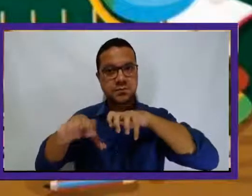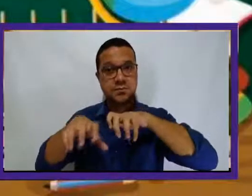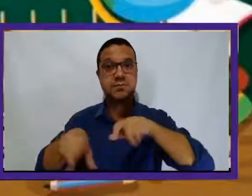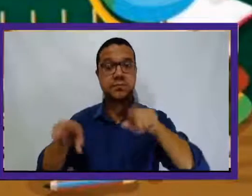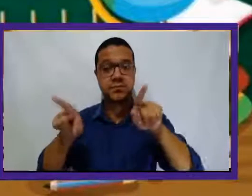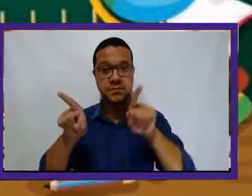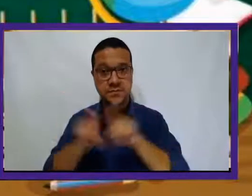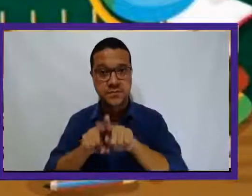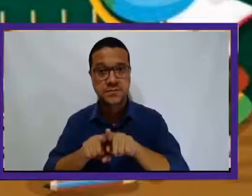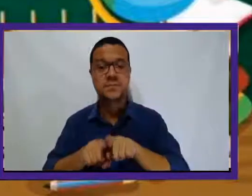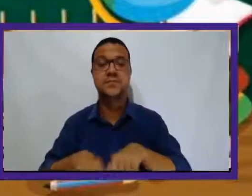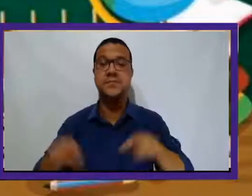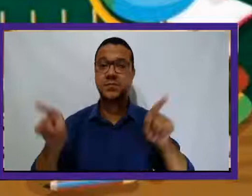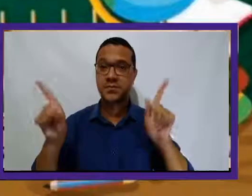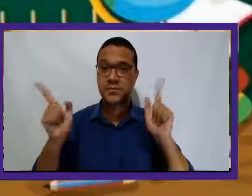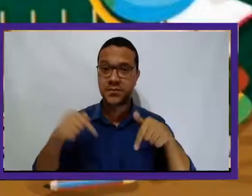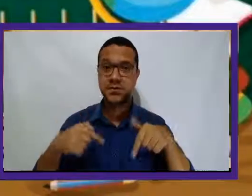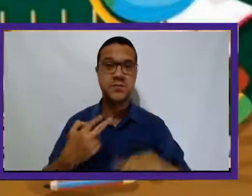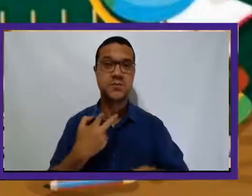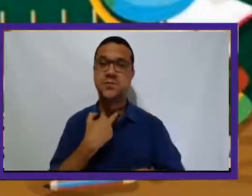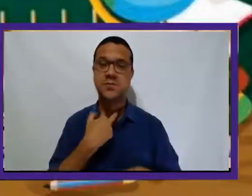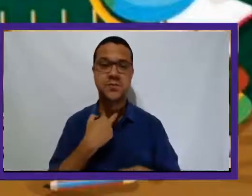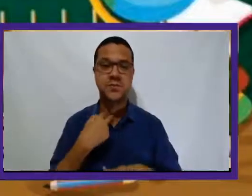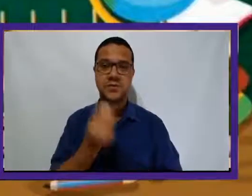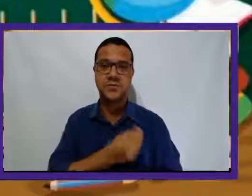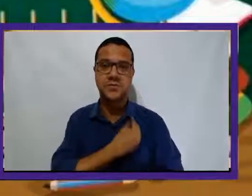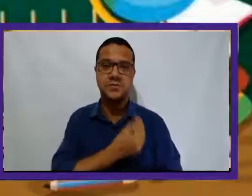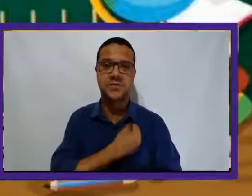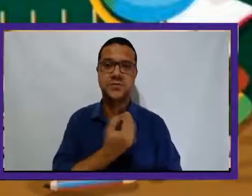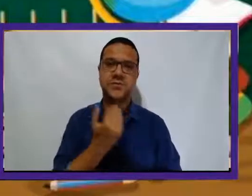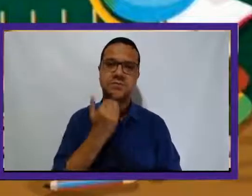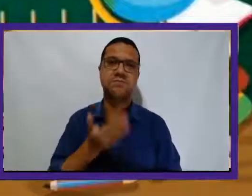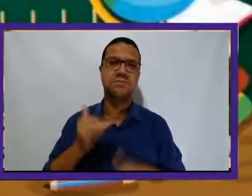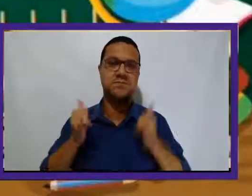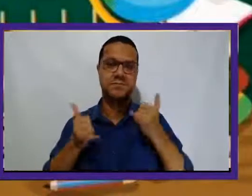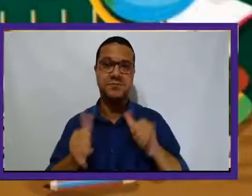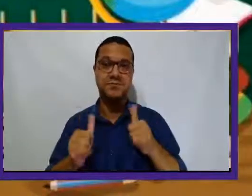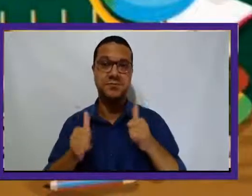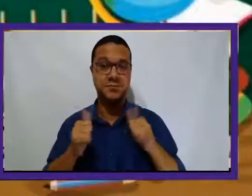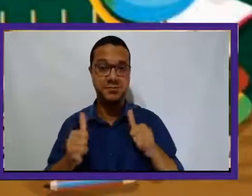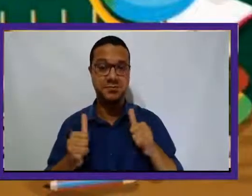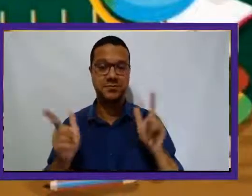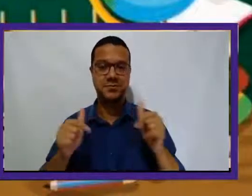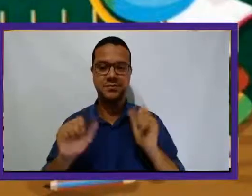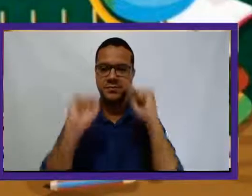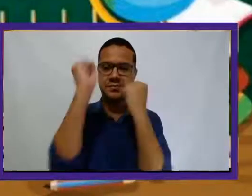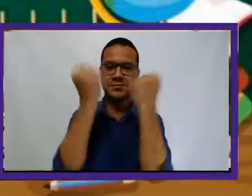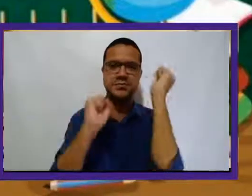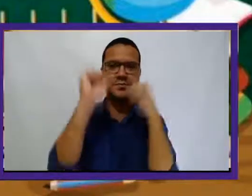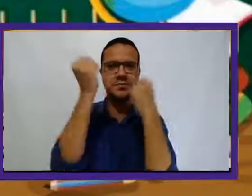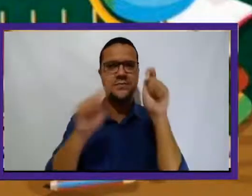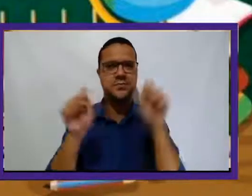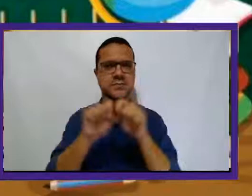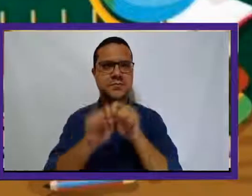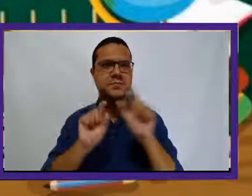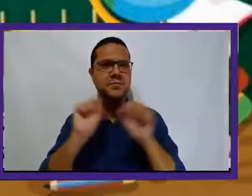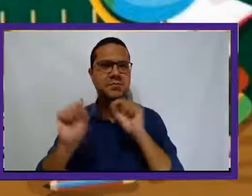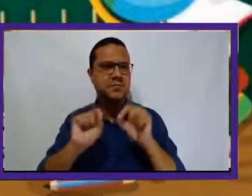Então Não dá para viver Sem energia elétrica E essas usinas Fazem justamente O que?